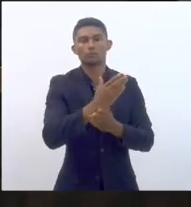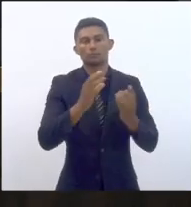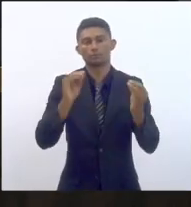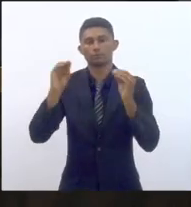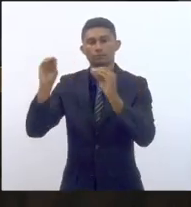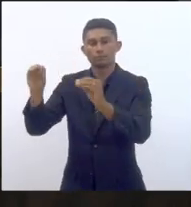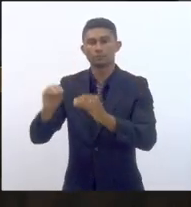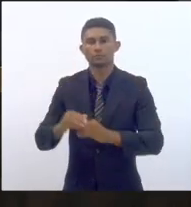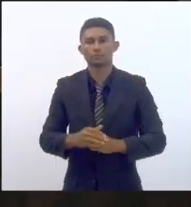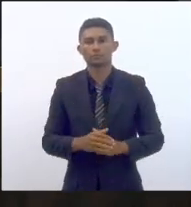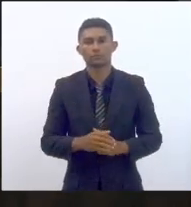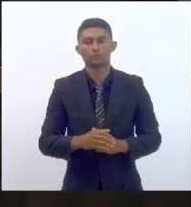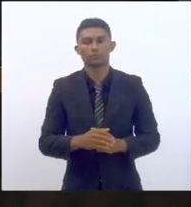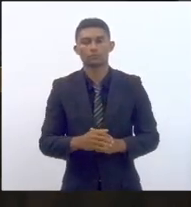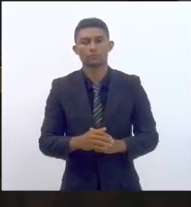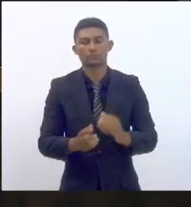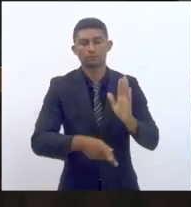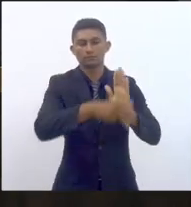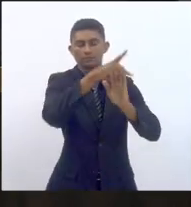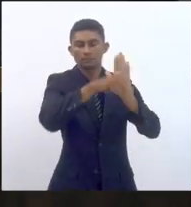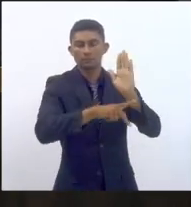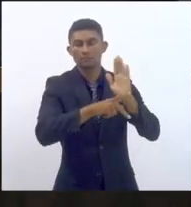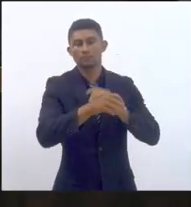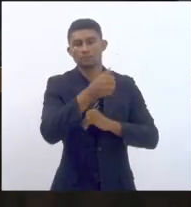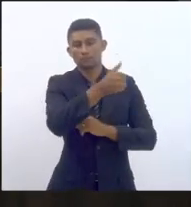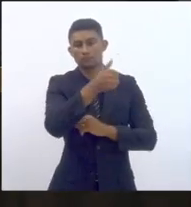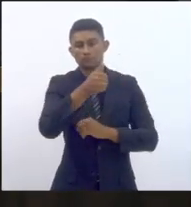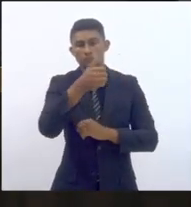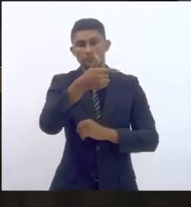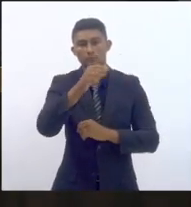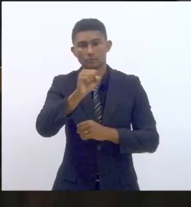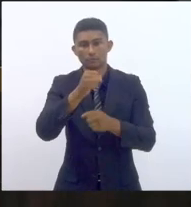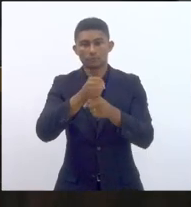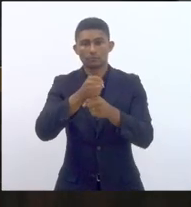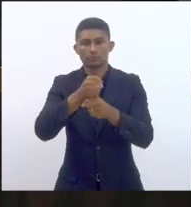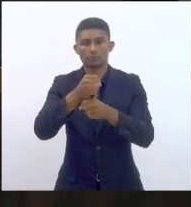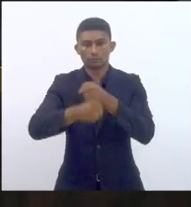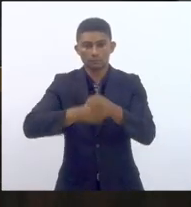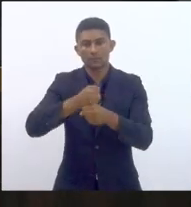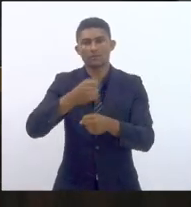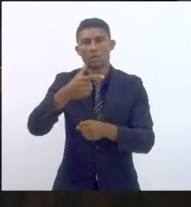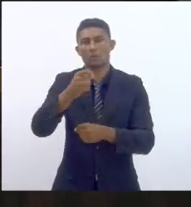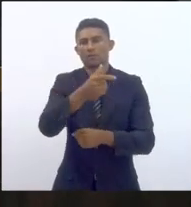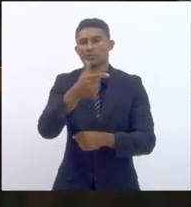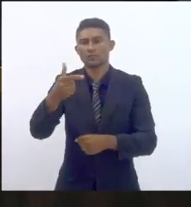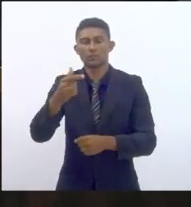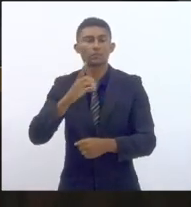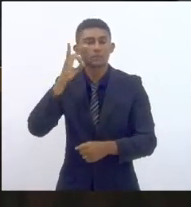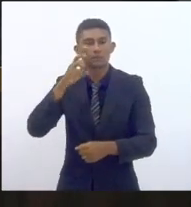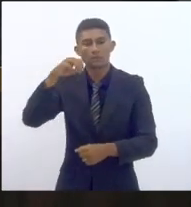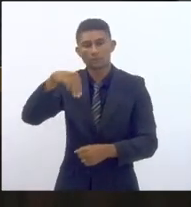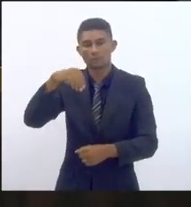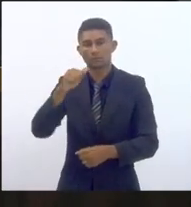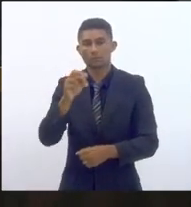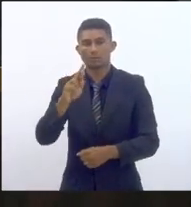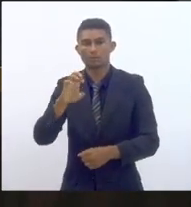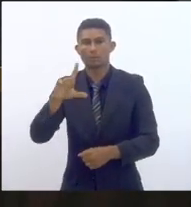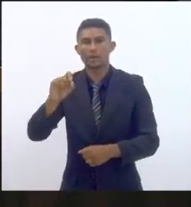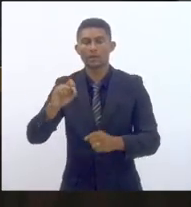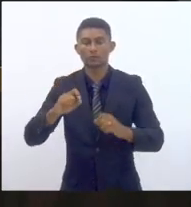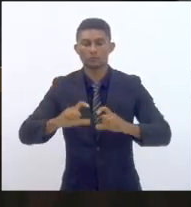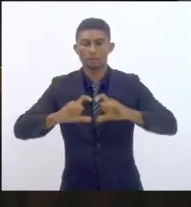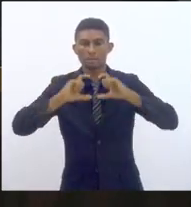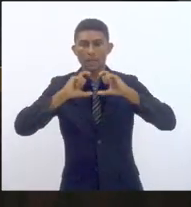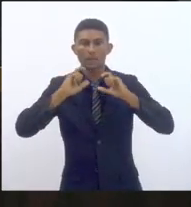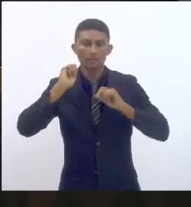promulgação. Projeto de resolução número 1128-2022, de autoria do deputado Marcelo Cabeleireiro, concede medalha